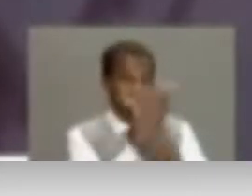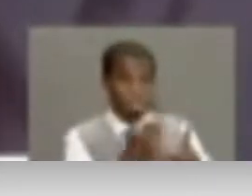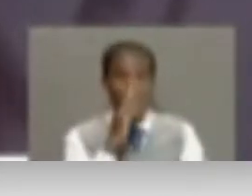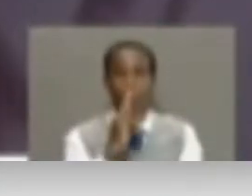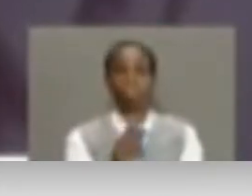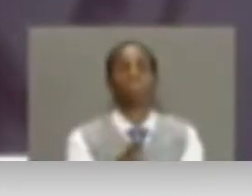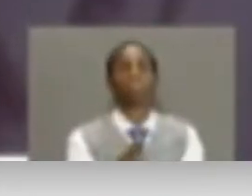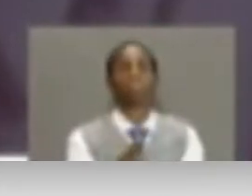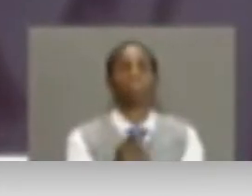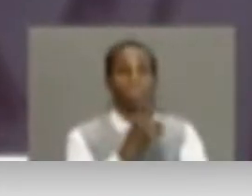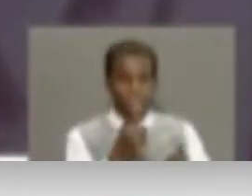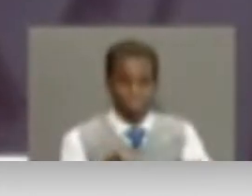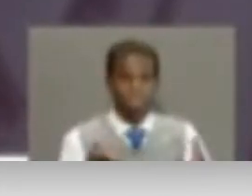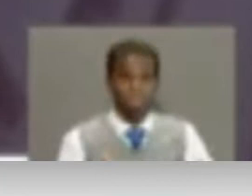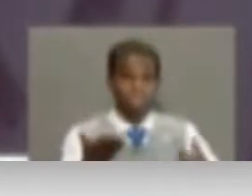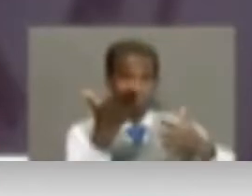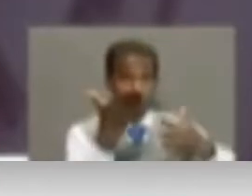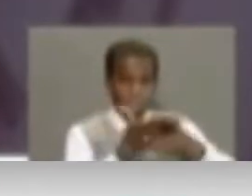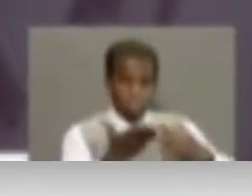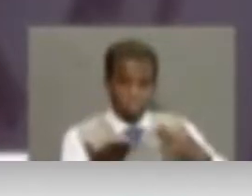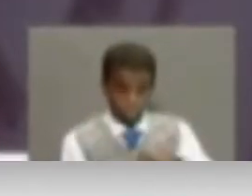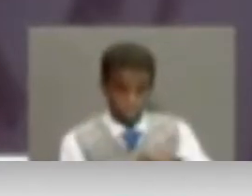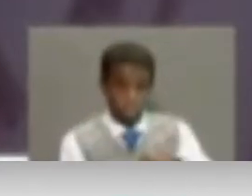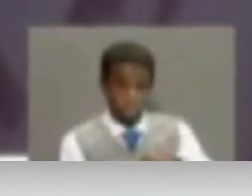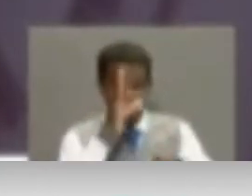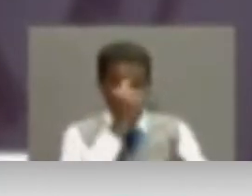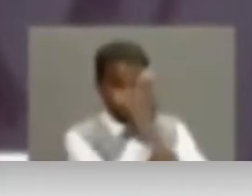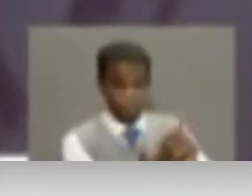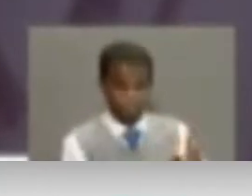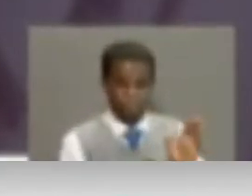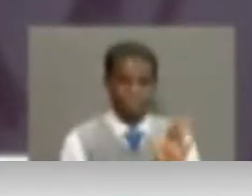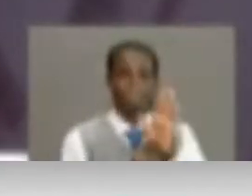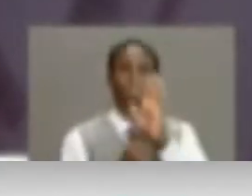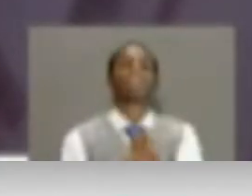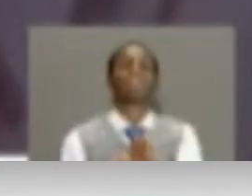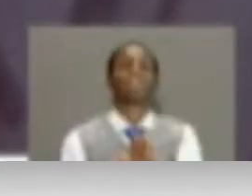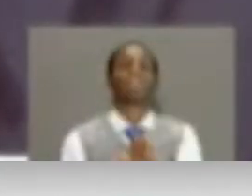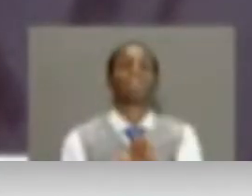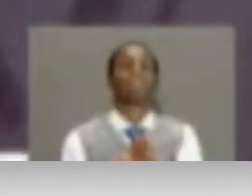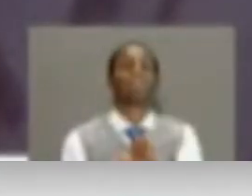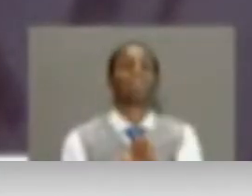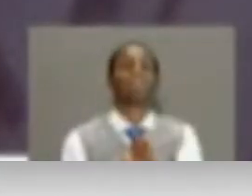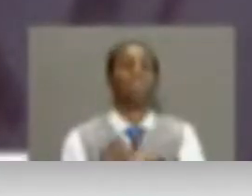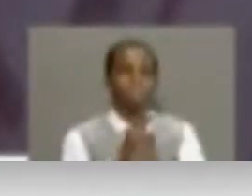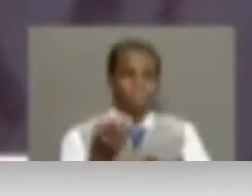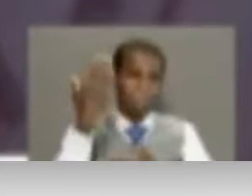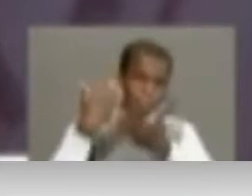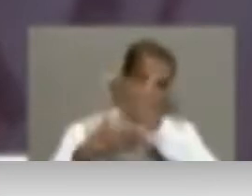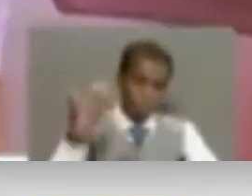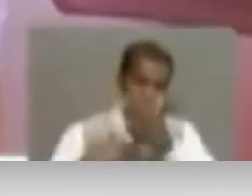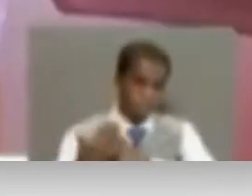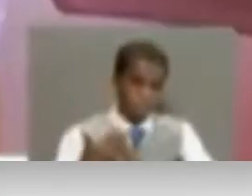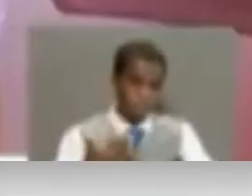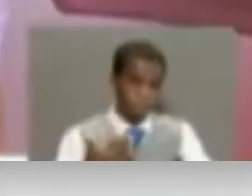com a formalização da candidatura, a sua, portanto... O pedido de anulação da nacionalidade. Pois,